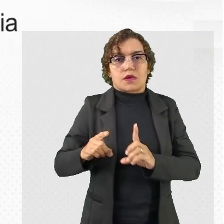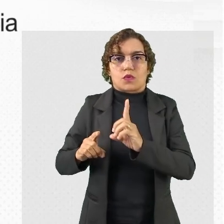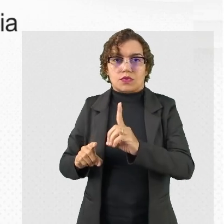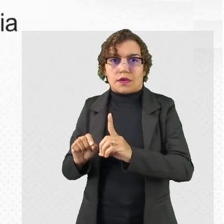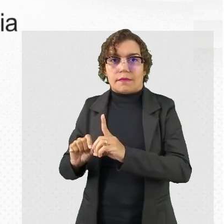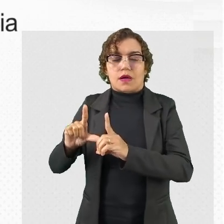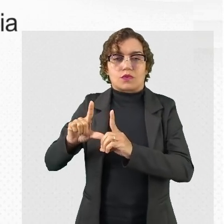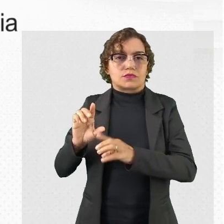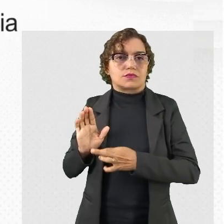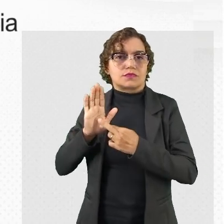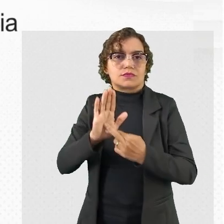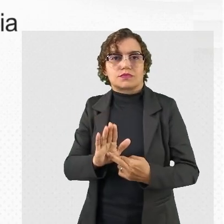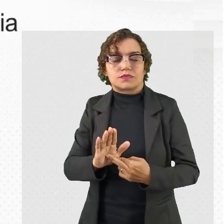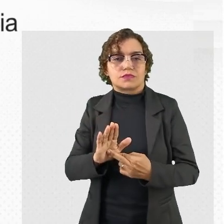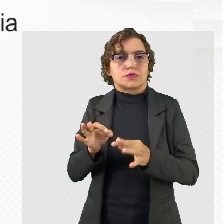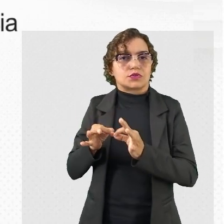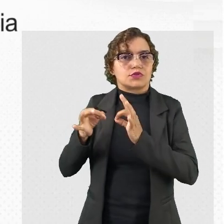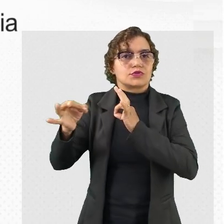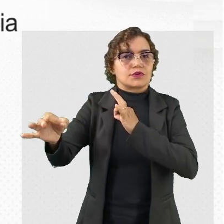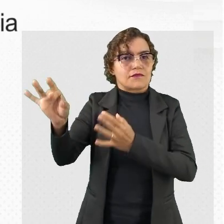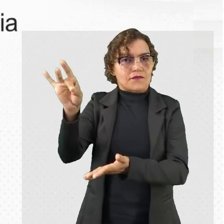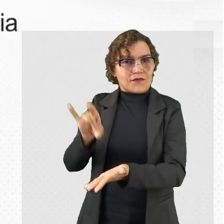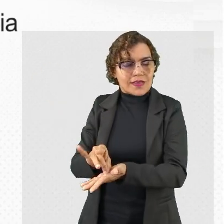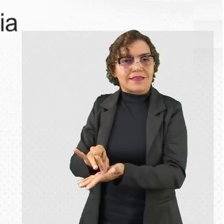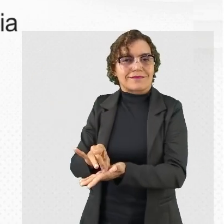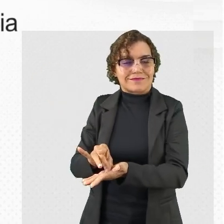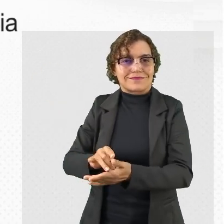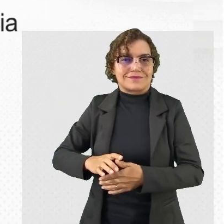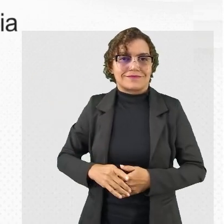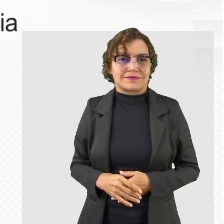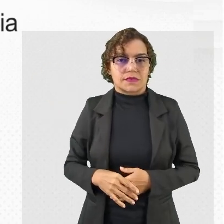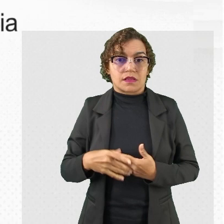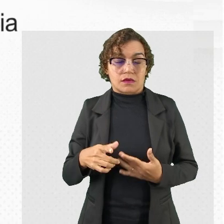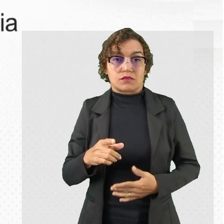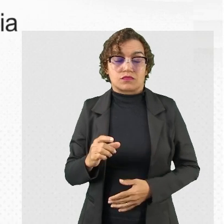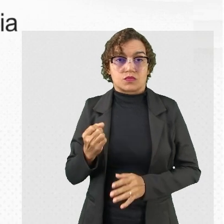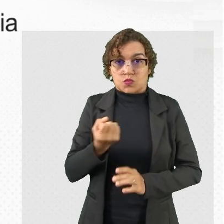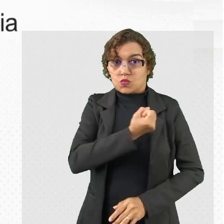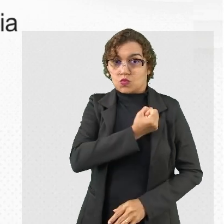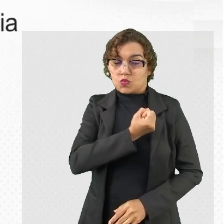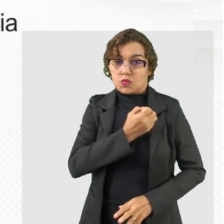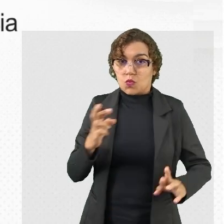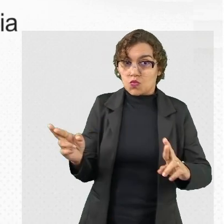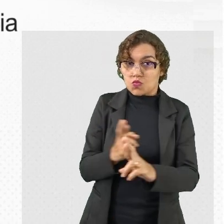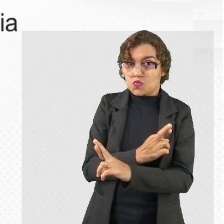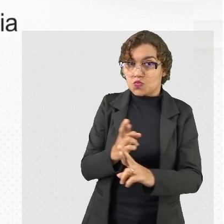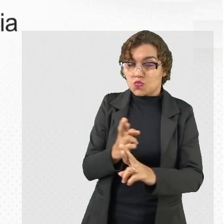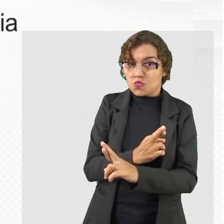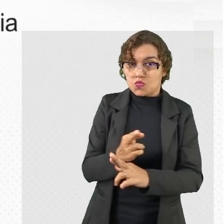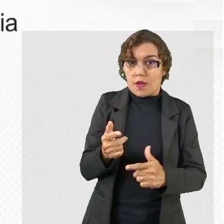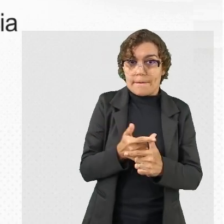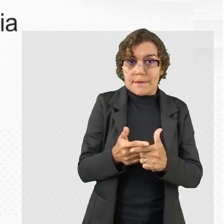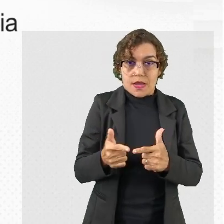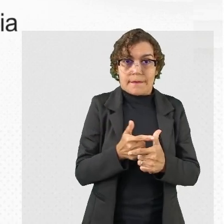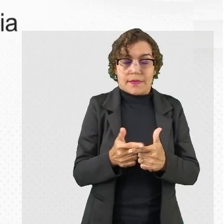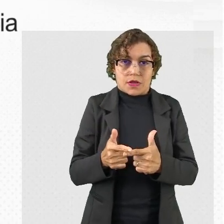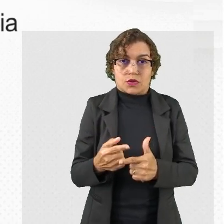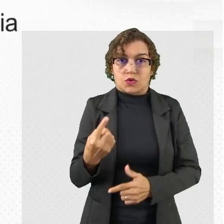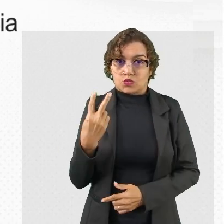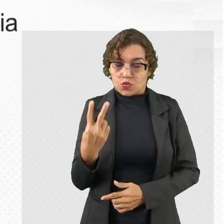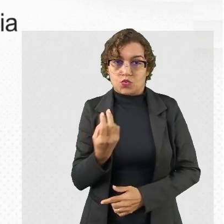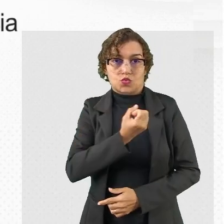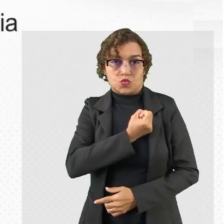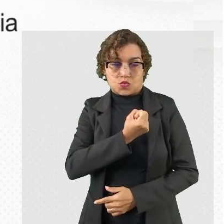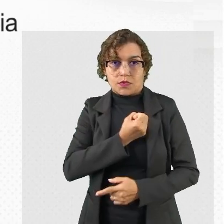maiúsculo representa a distância real, tá? Então, esse valor, a relação, a divisão entre esses dois valores